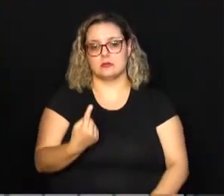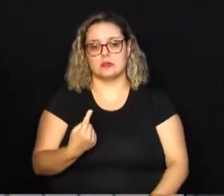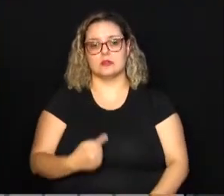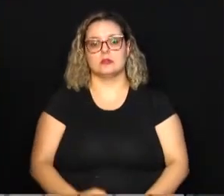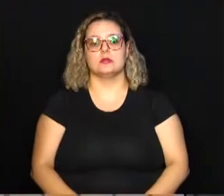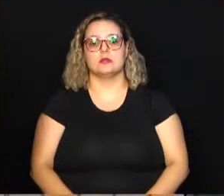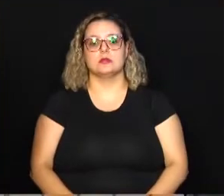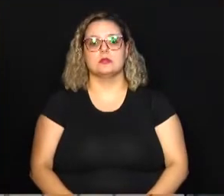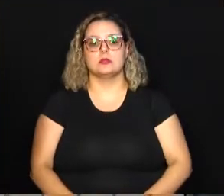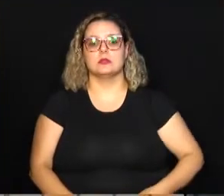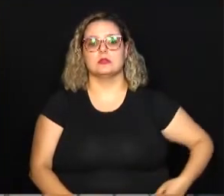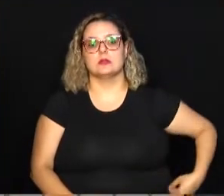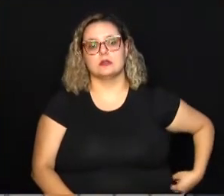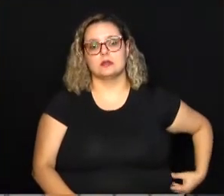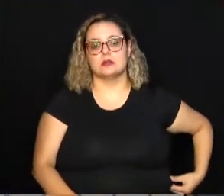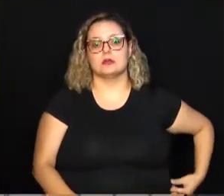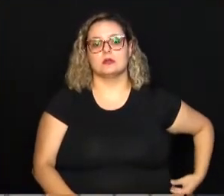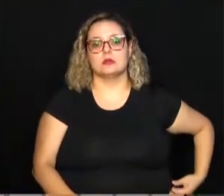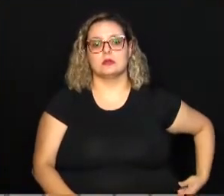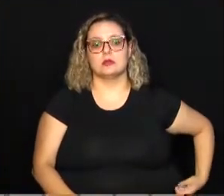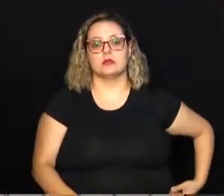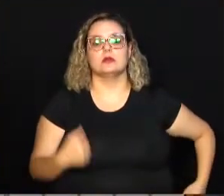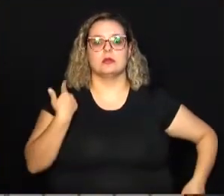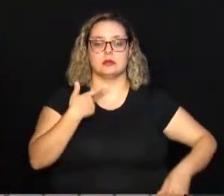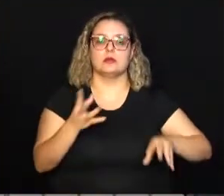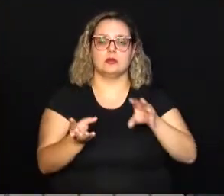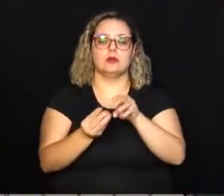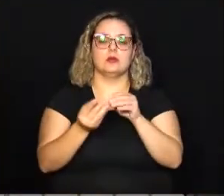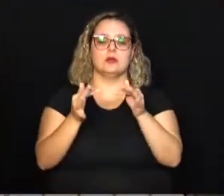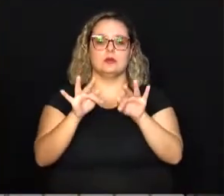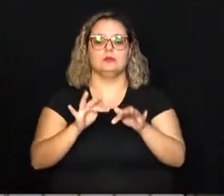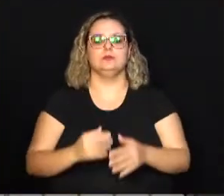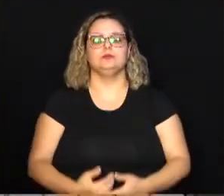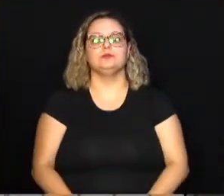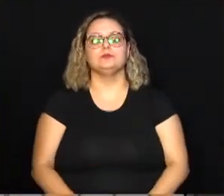gente parte para as considerações finais.